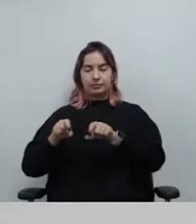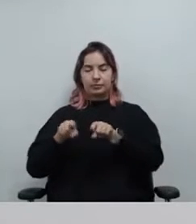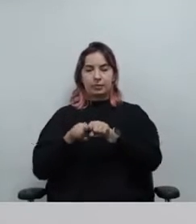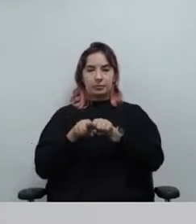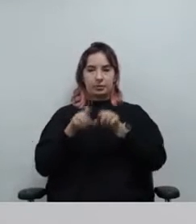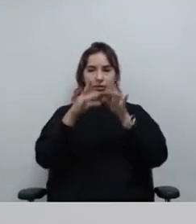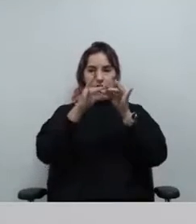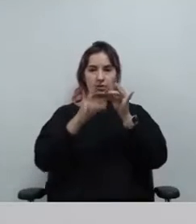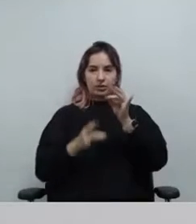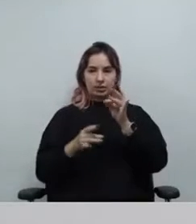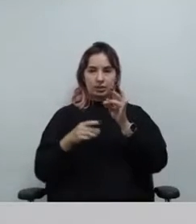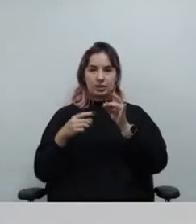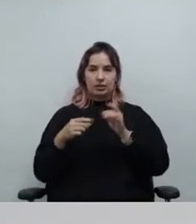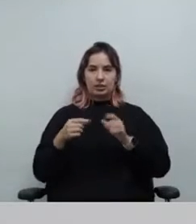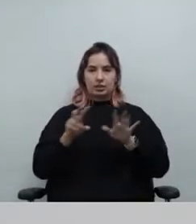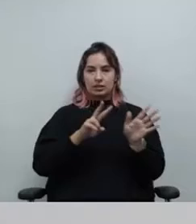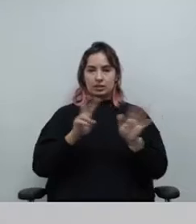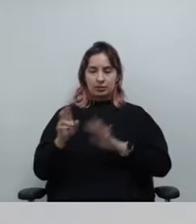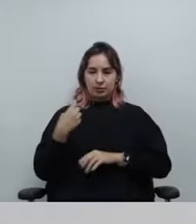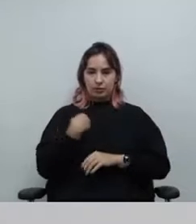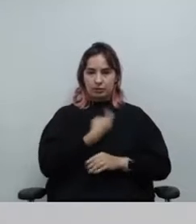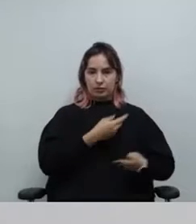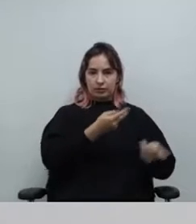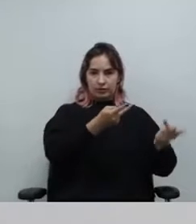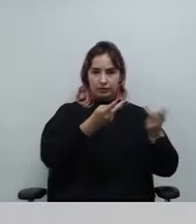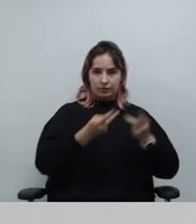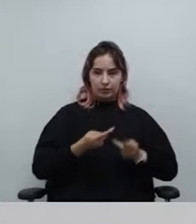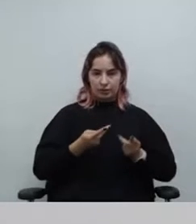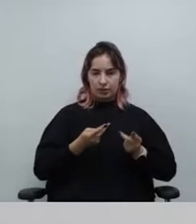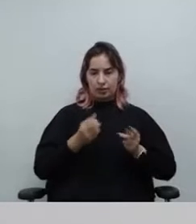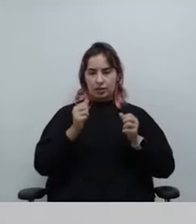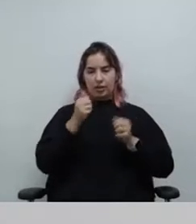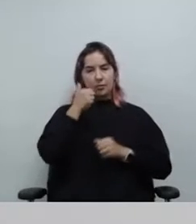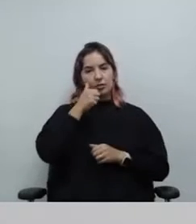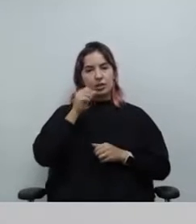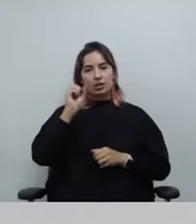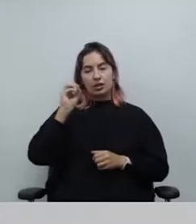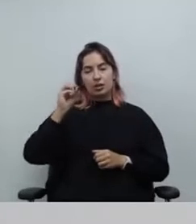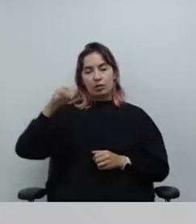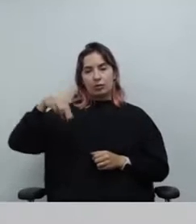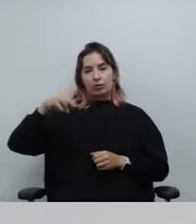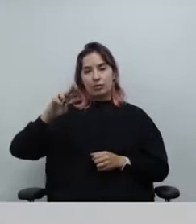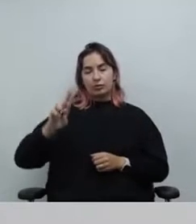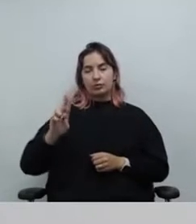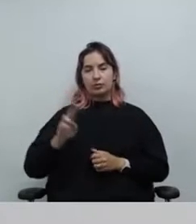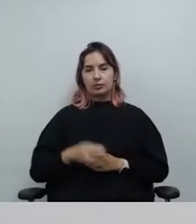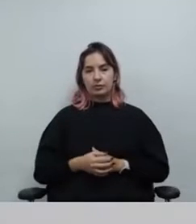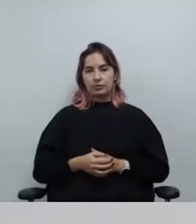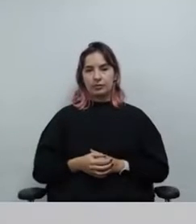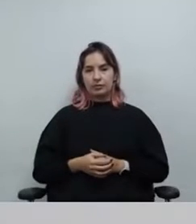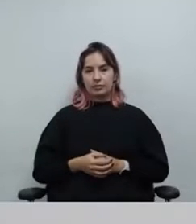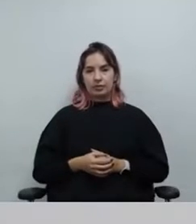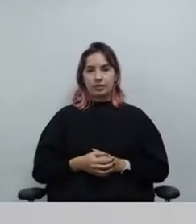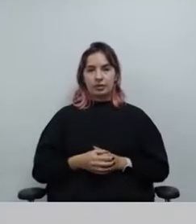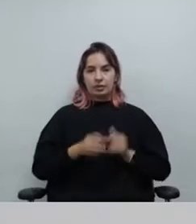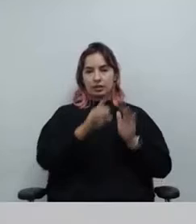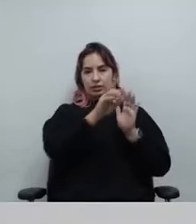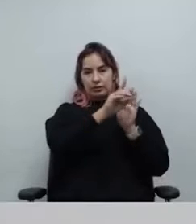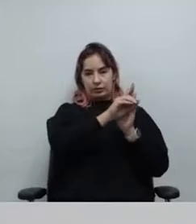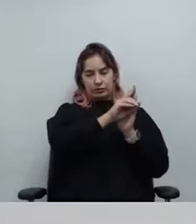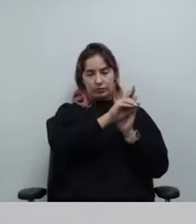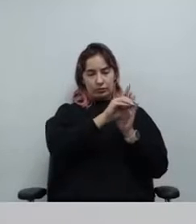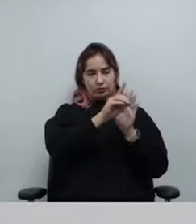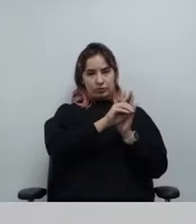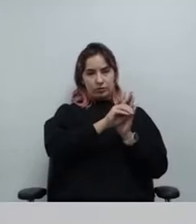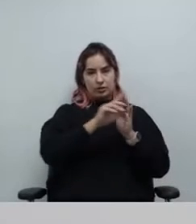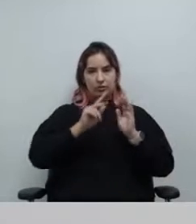Destacar que nessa semana nós recebemos a visita da relatora da ONU sobre defesa de defensores de direitos